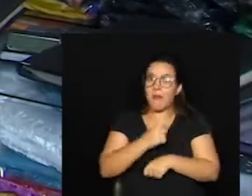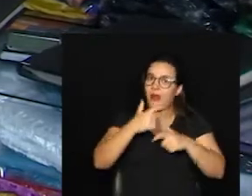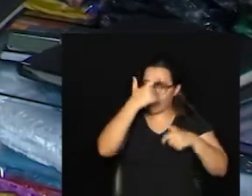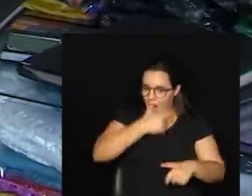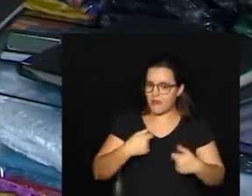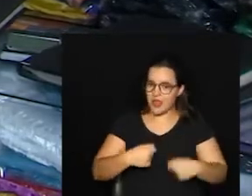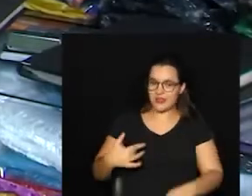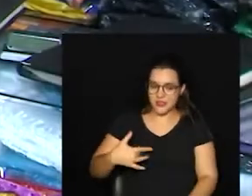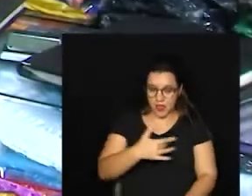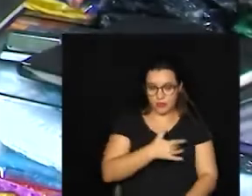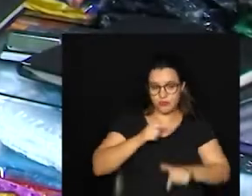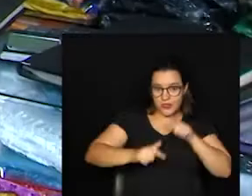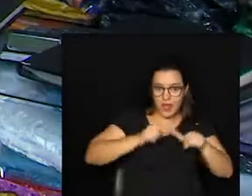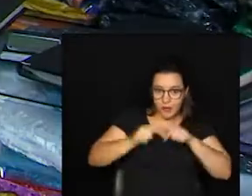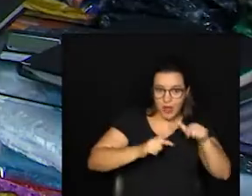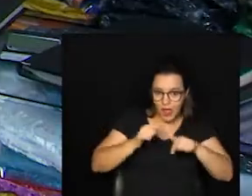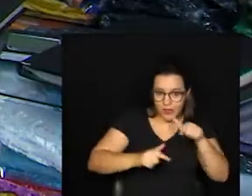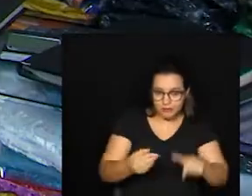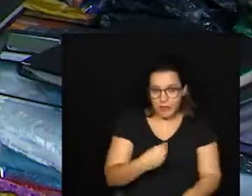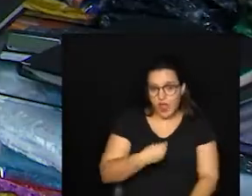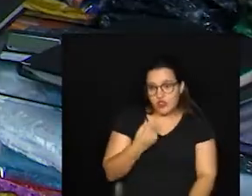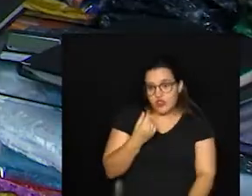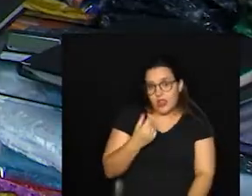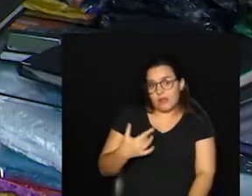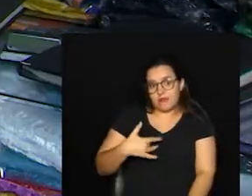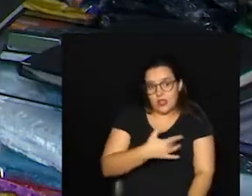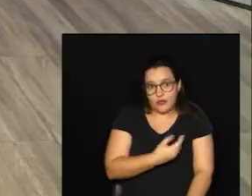para trabalhar e trabalhar para ter saúde.